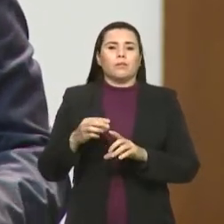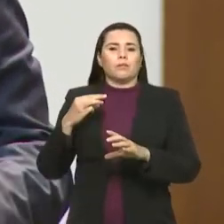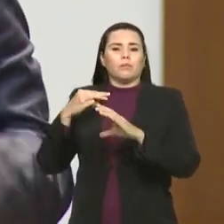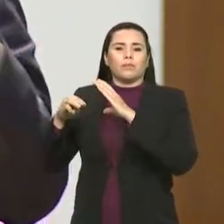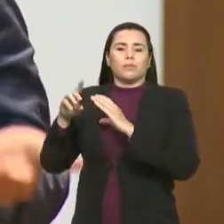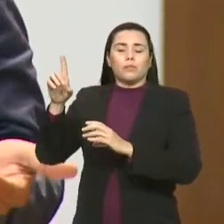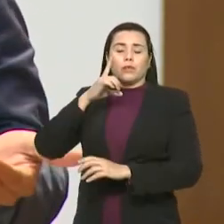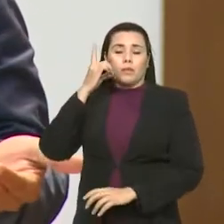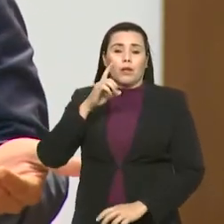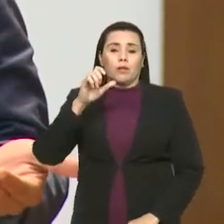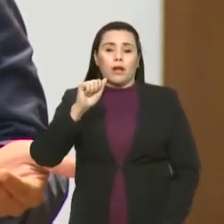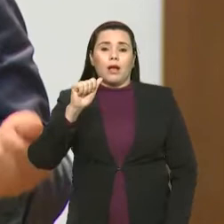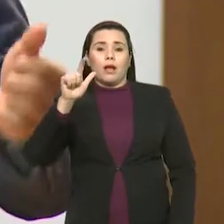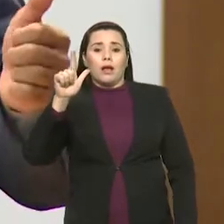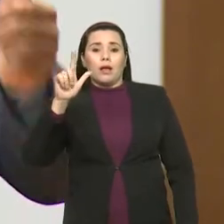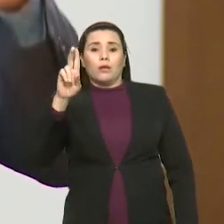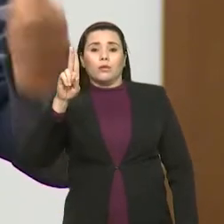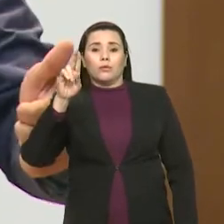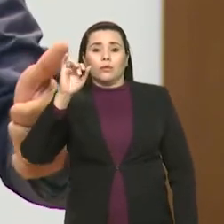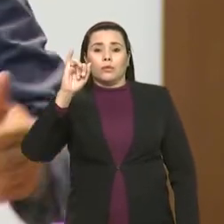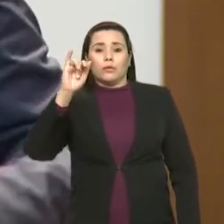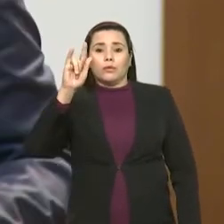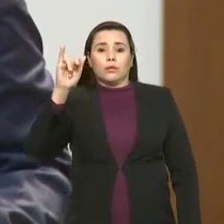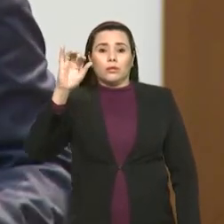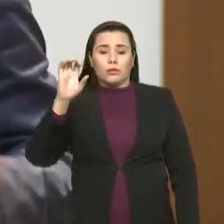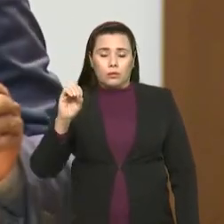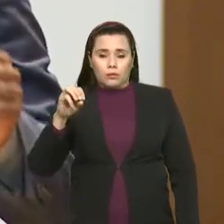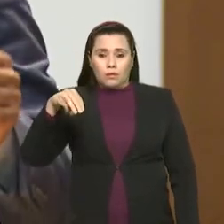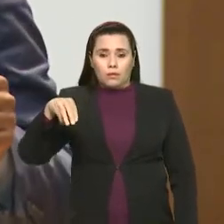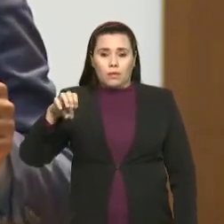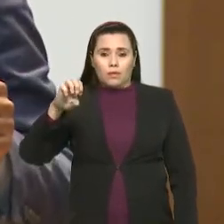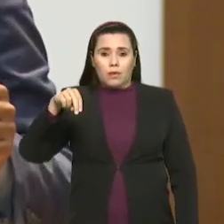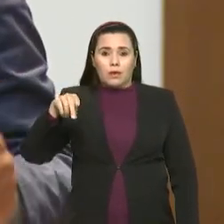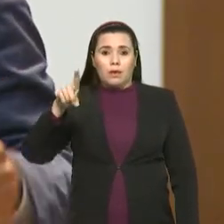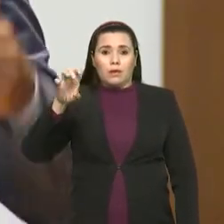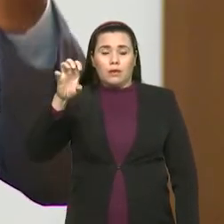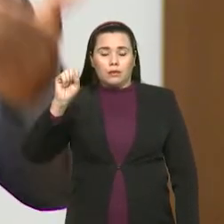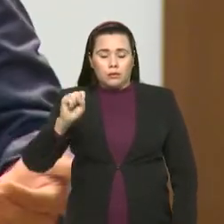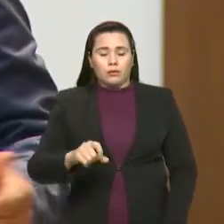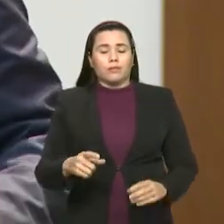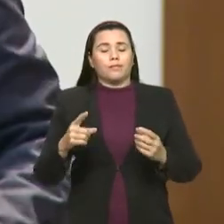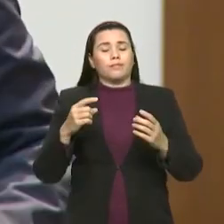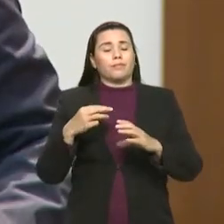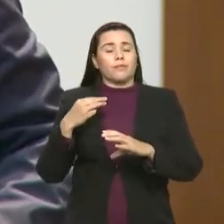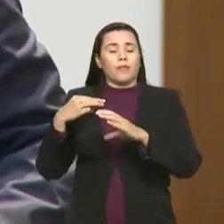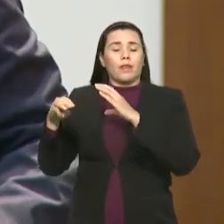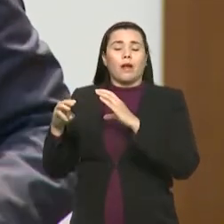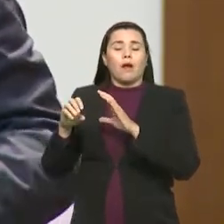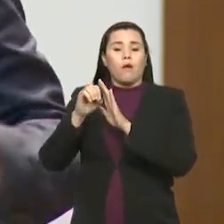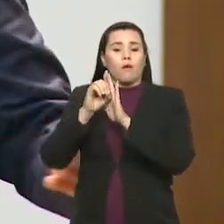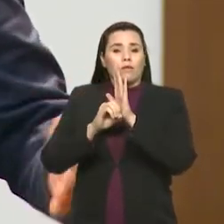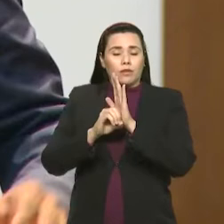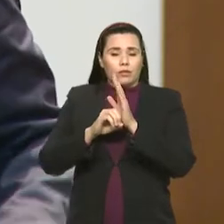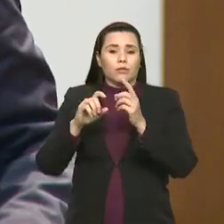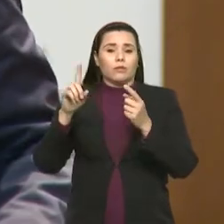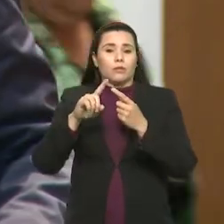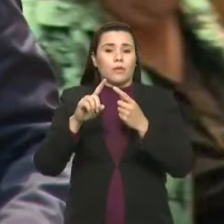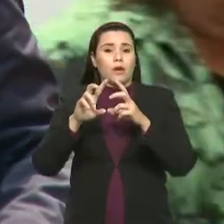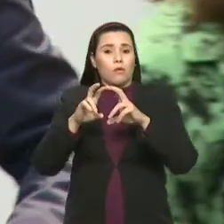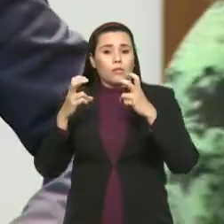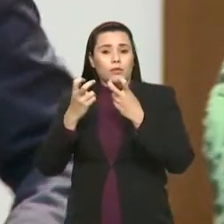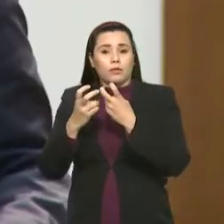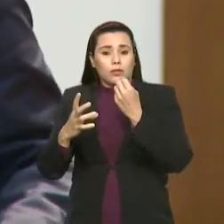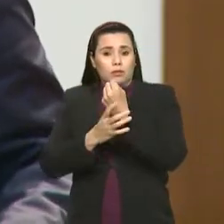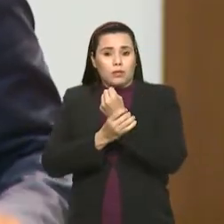Mendes. Então, encaminhamos o ofício para a Comissão de Segurança, encaminhamos o ofício para o deputado Aloysio Mendes. E eu quero, nesse